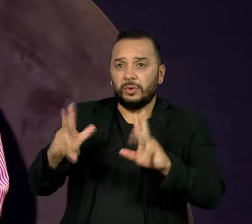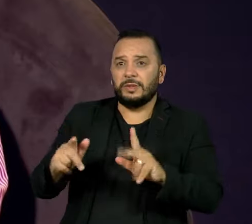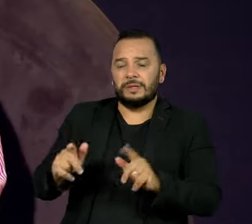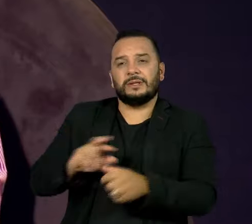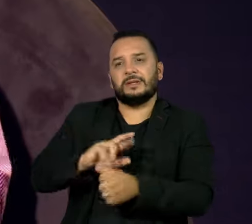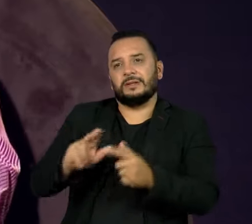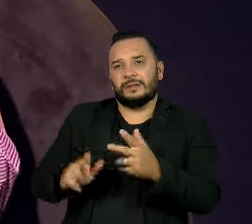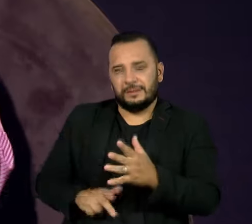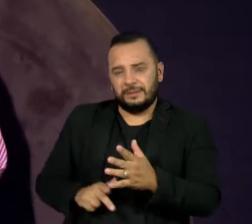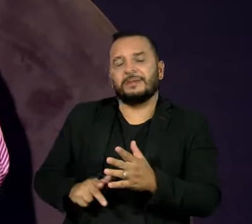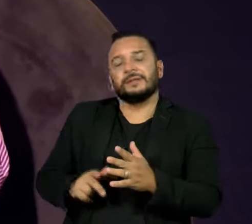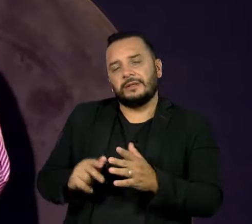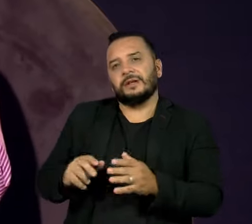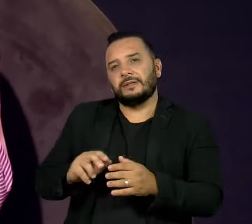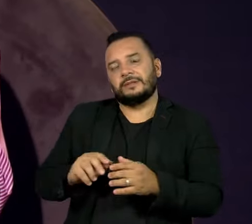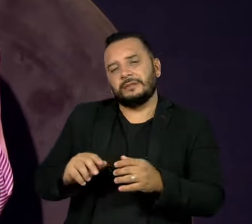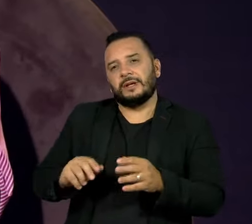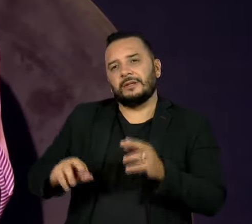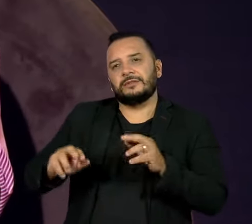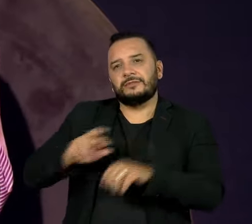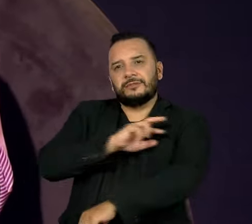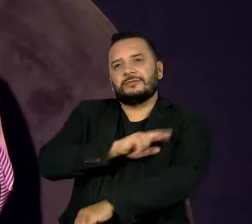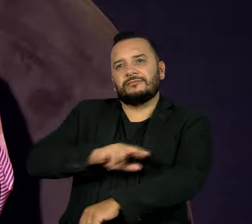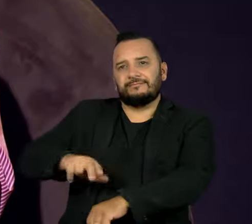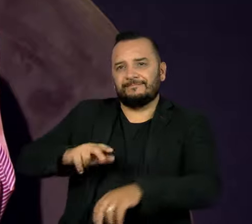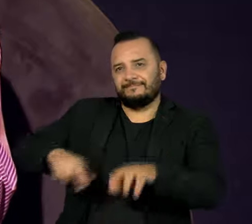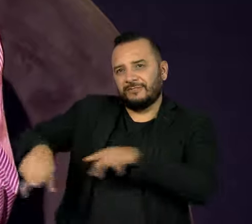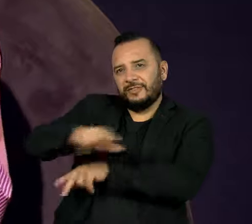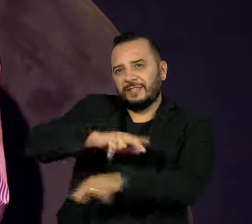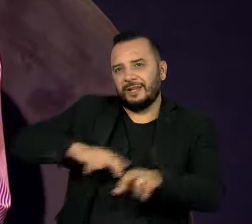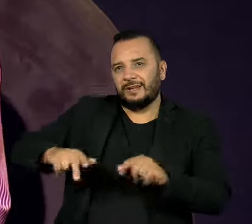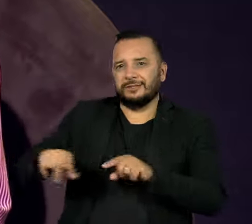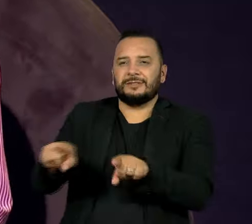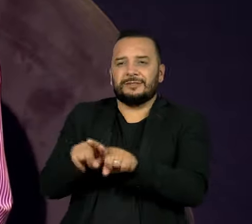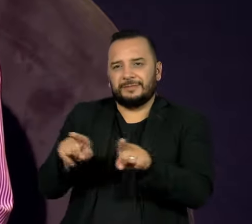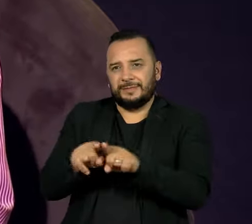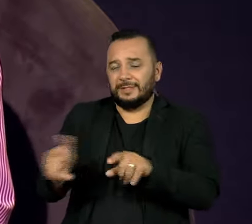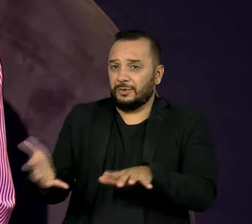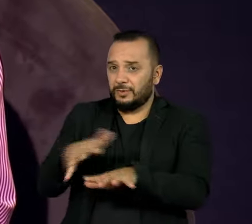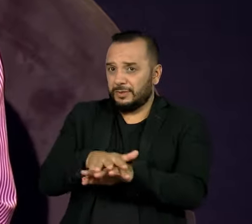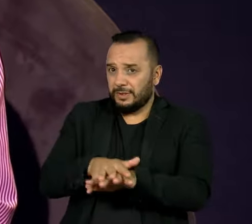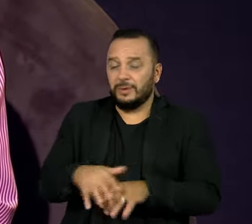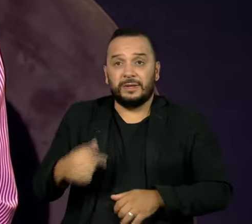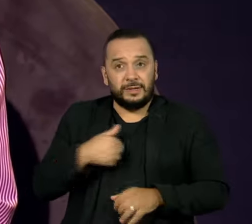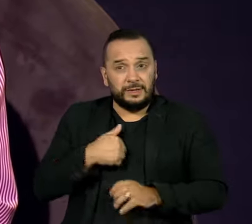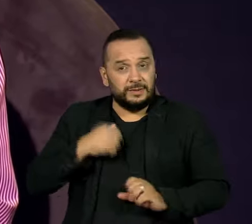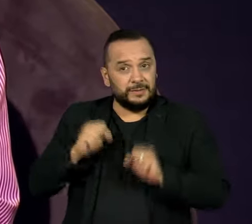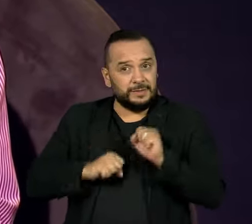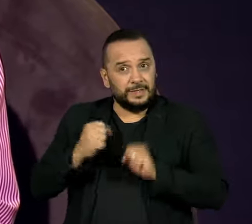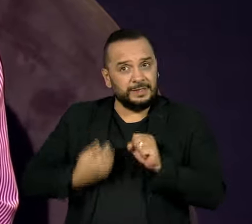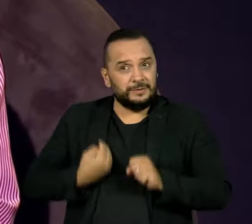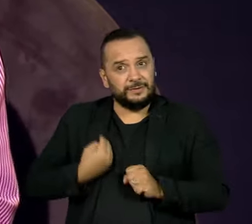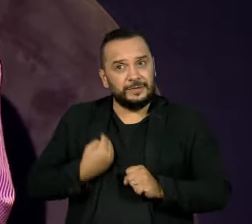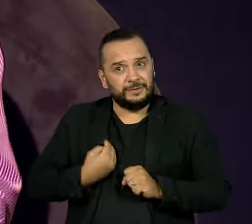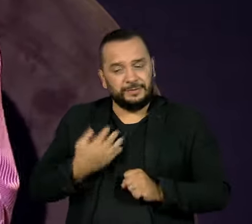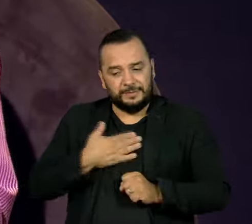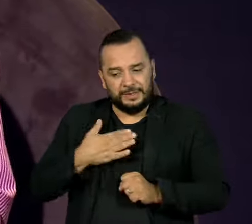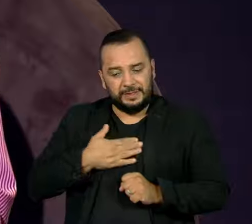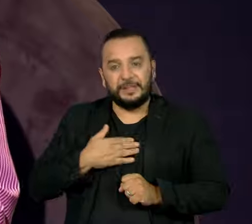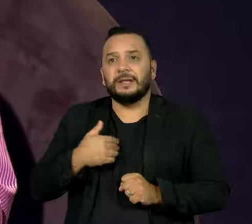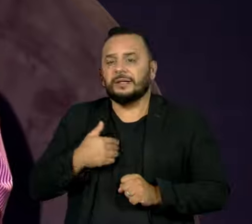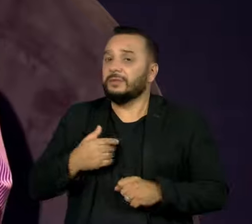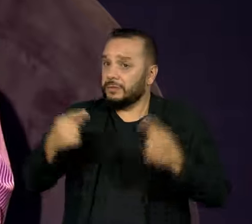inclusão. O meu grande desafio é, além da empresa onde eu estou inserido, meu grande desafio, nós